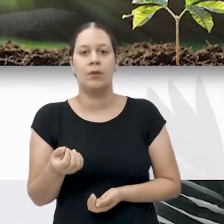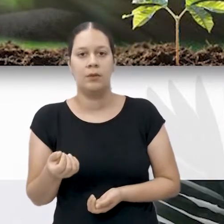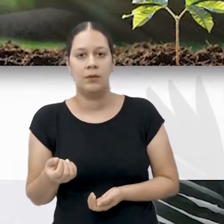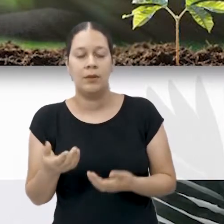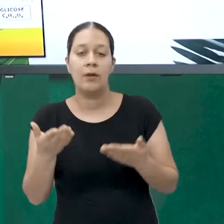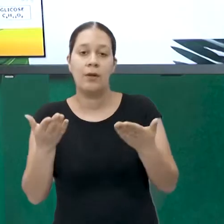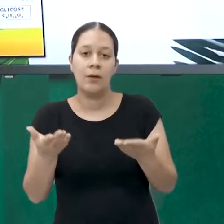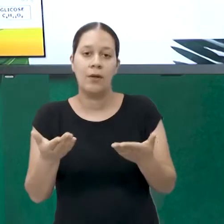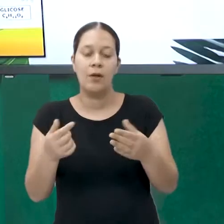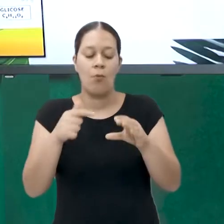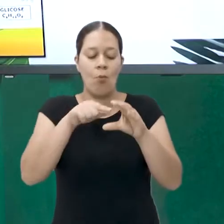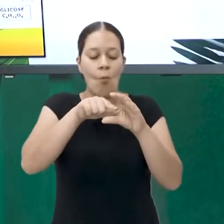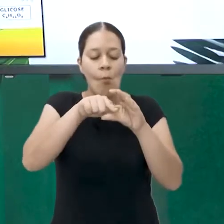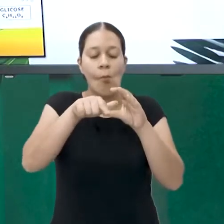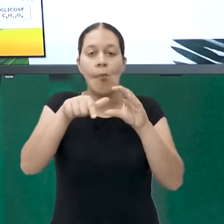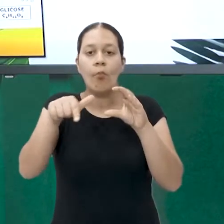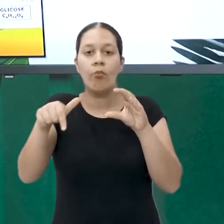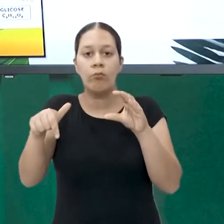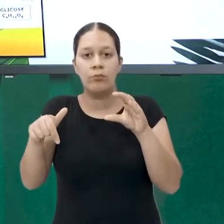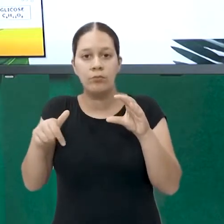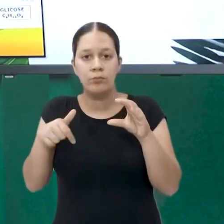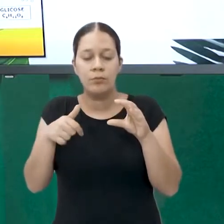Tá tranquila? Então vamos lá.